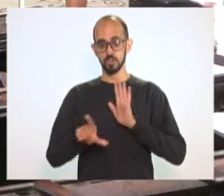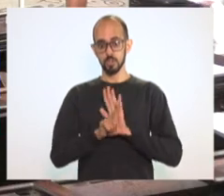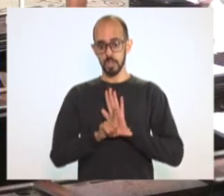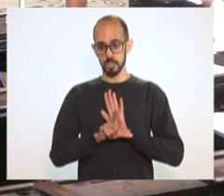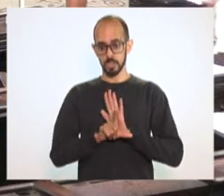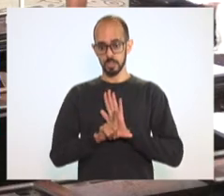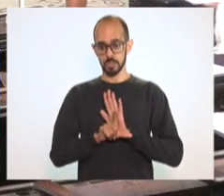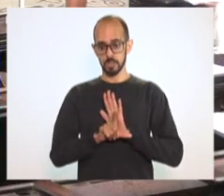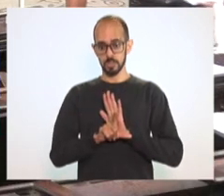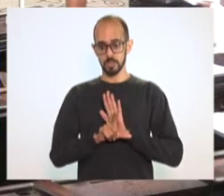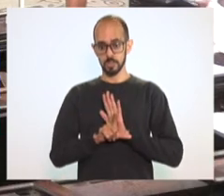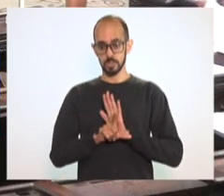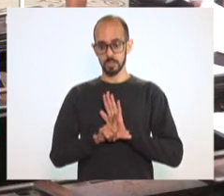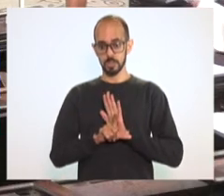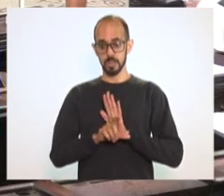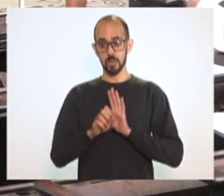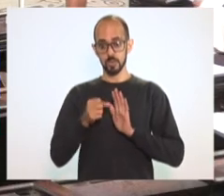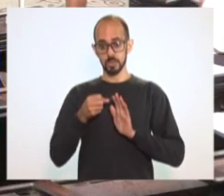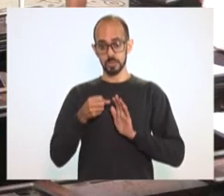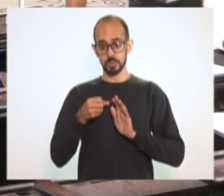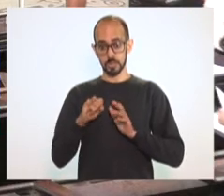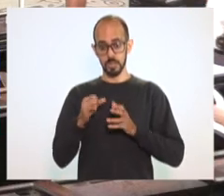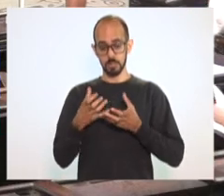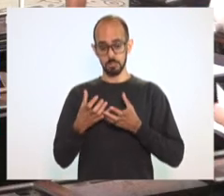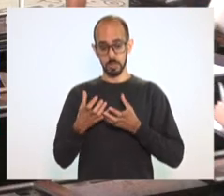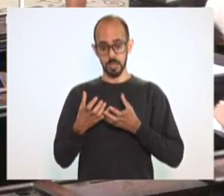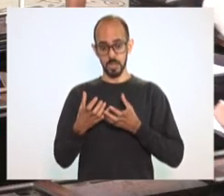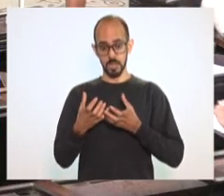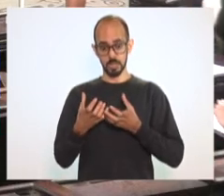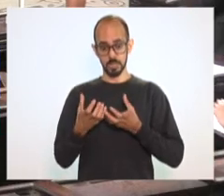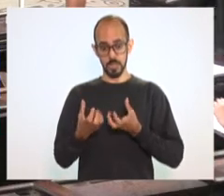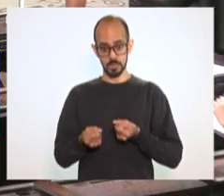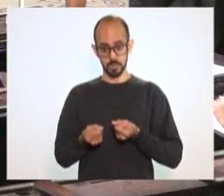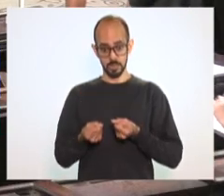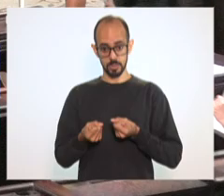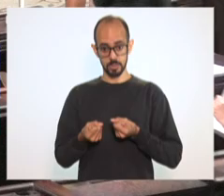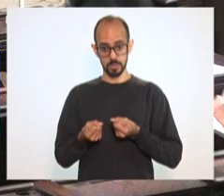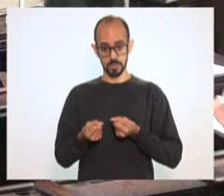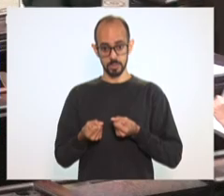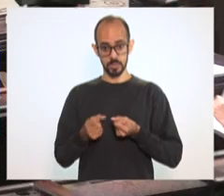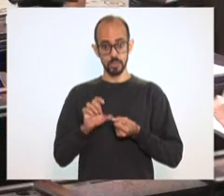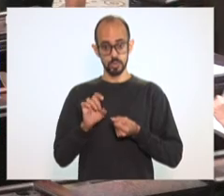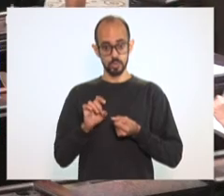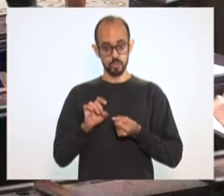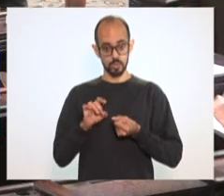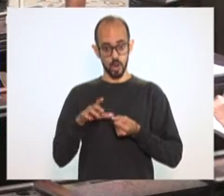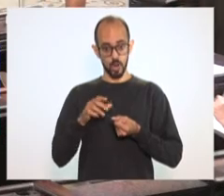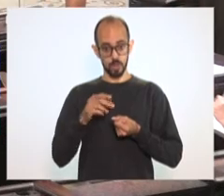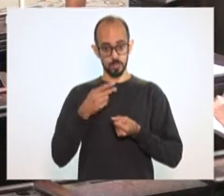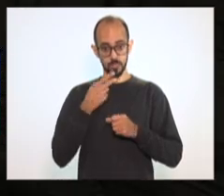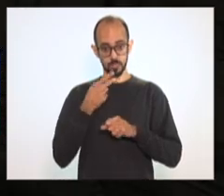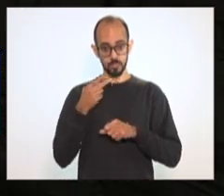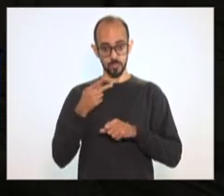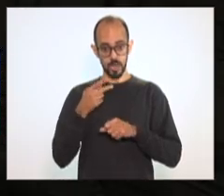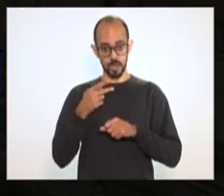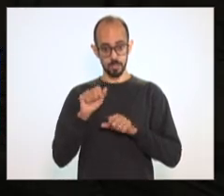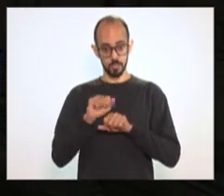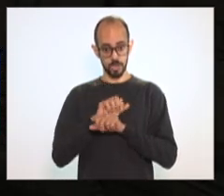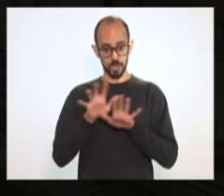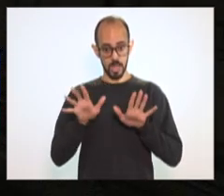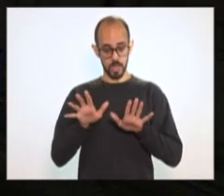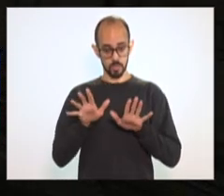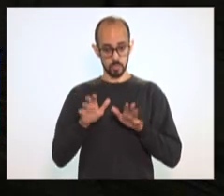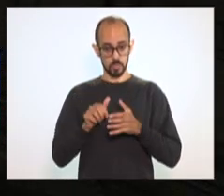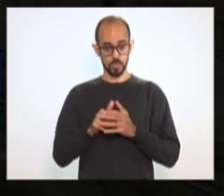isso você me permite deputado Marcio Pacheco você me permite só para a nível de esclarecimento